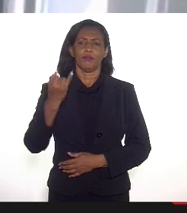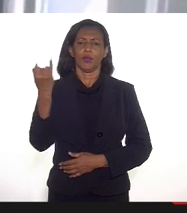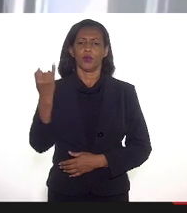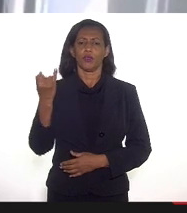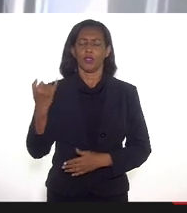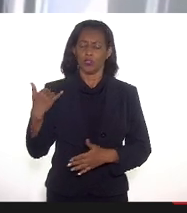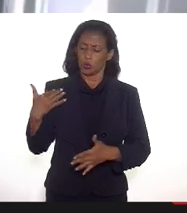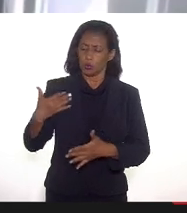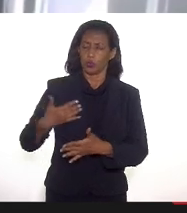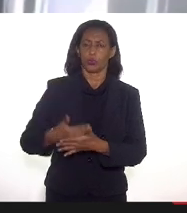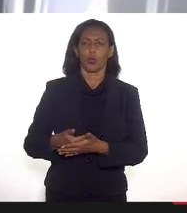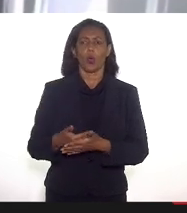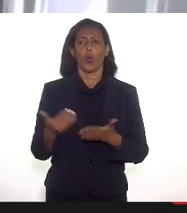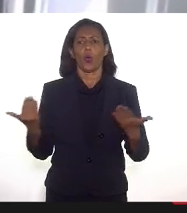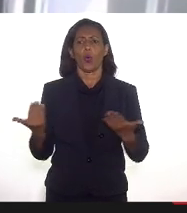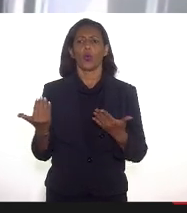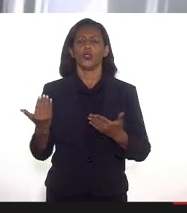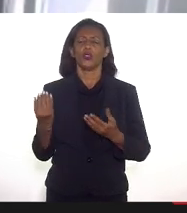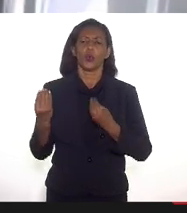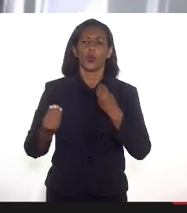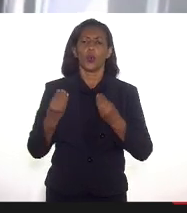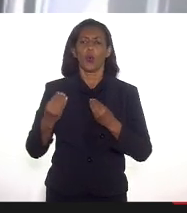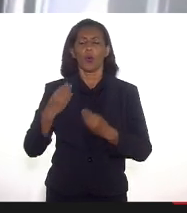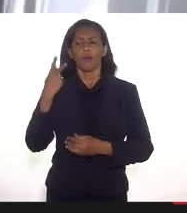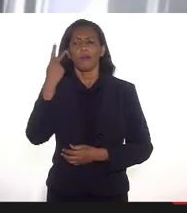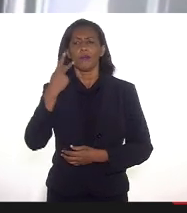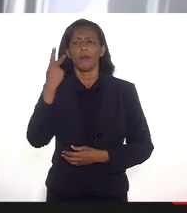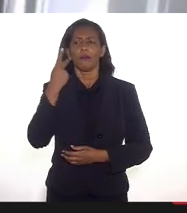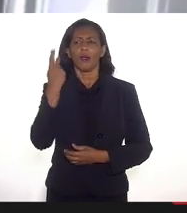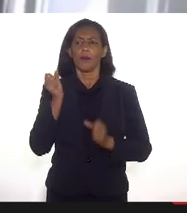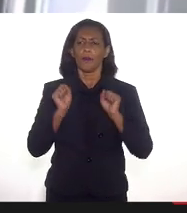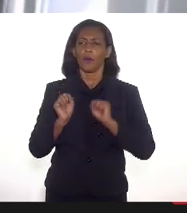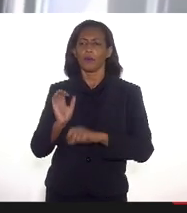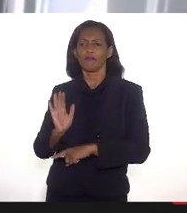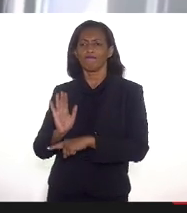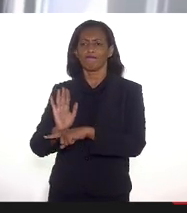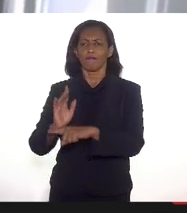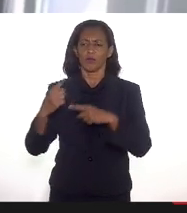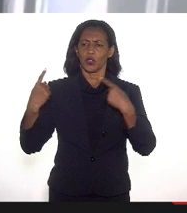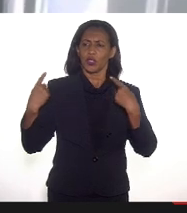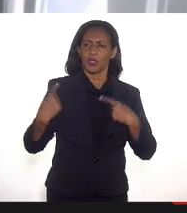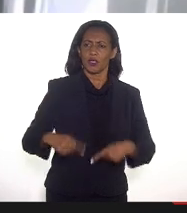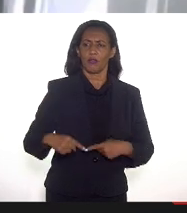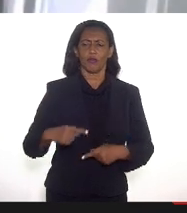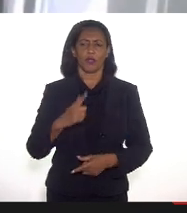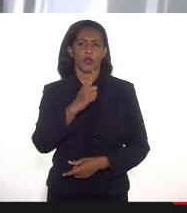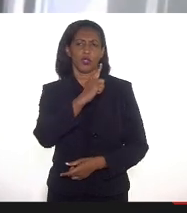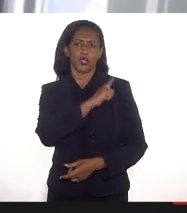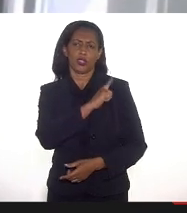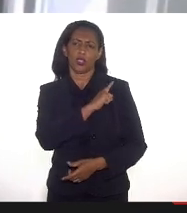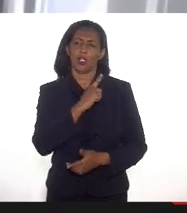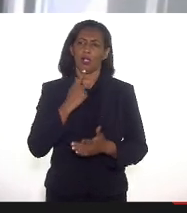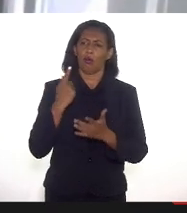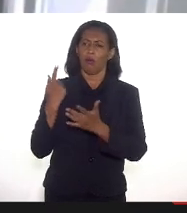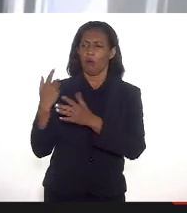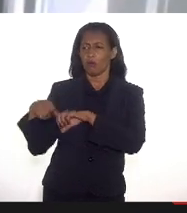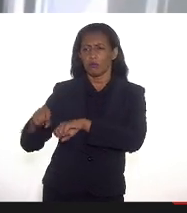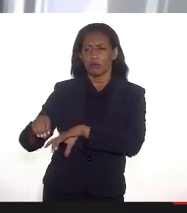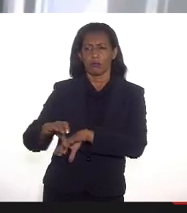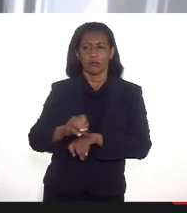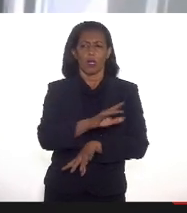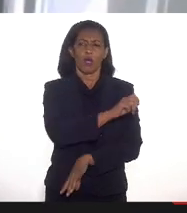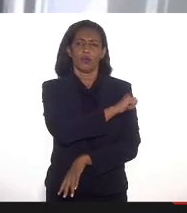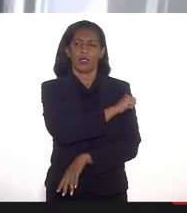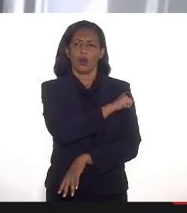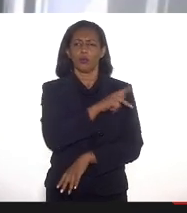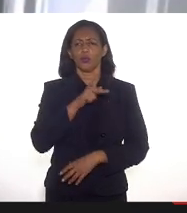debate, saber de que forma o Parlamento pode contribuir para superar os desafios postos à gestão, aos estudantes, às direções de unidades,